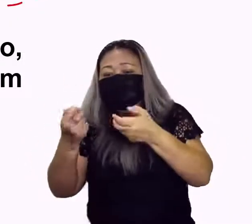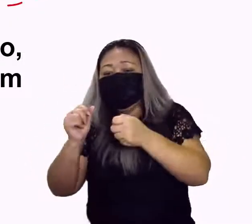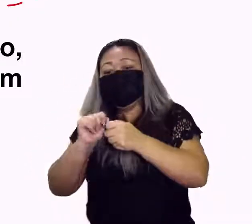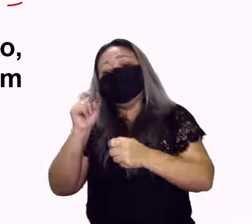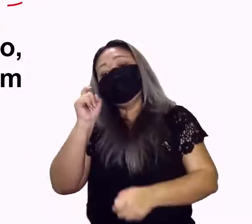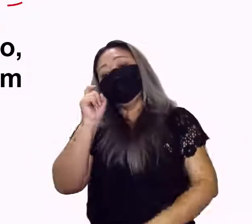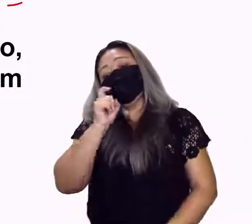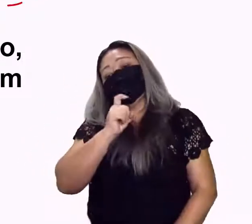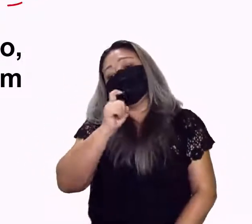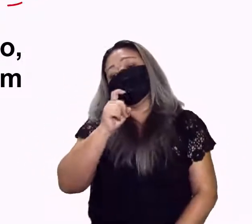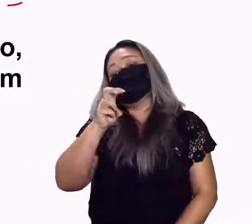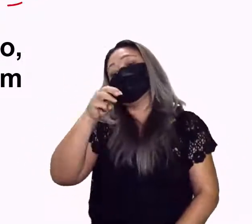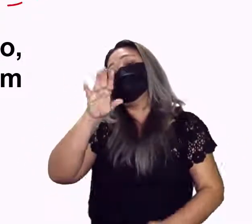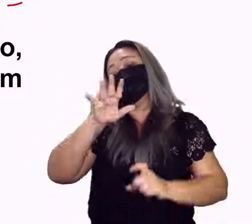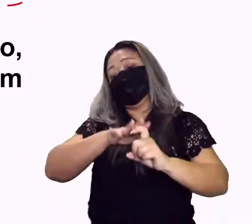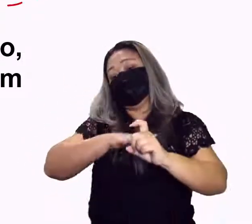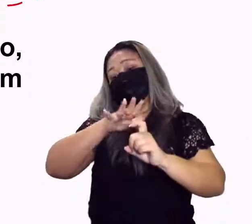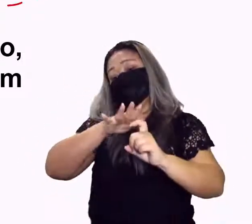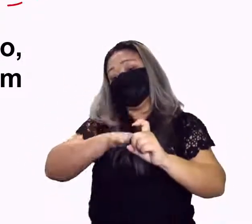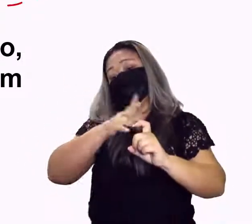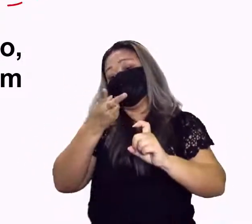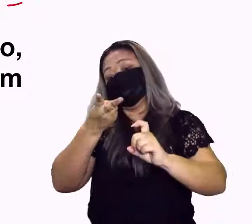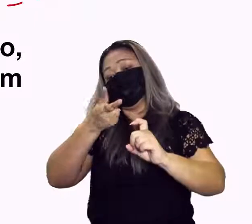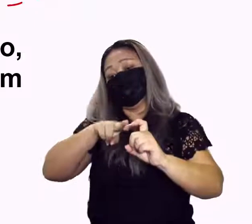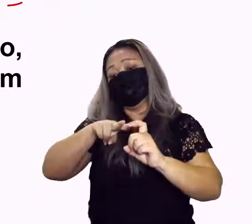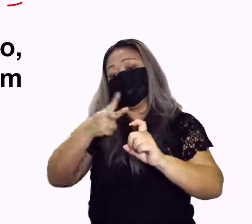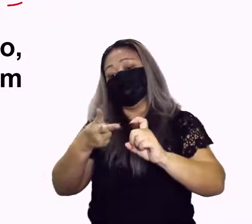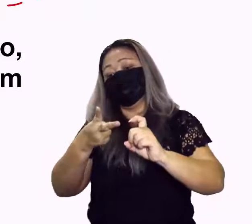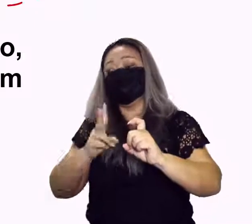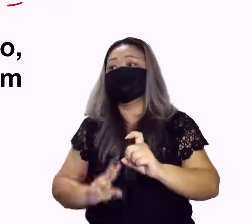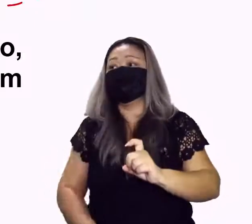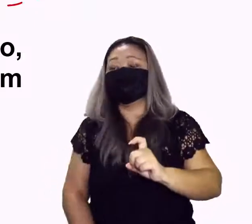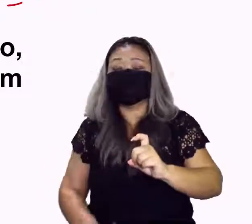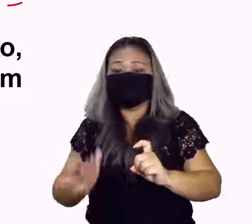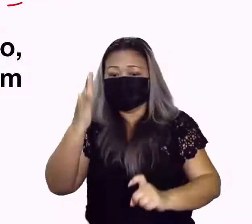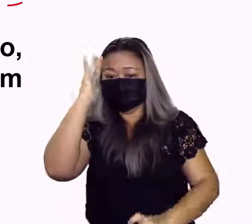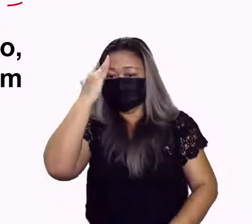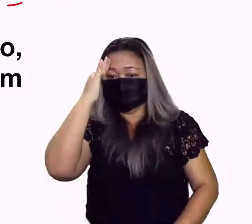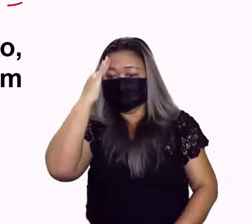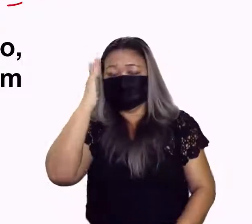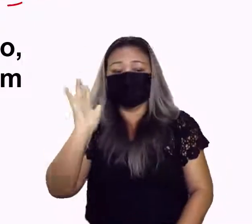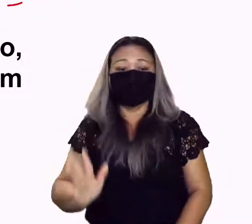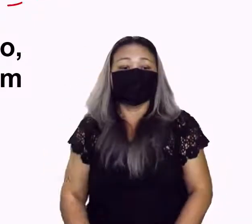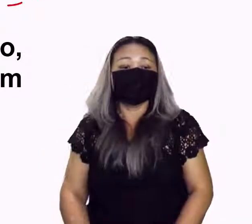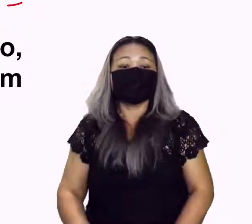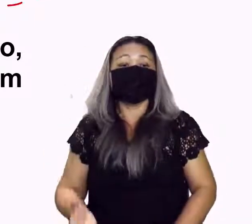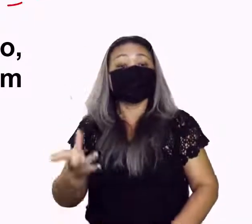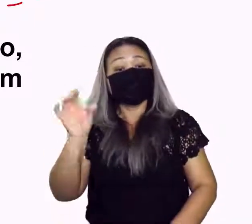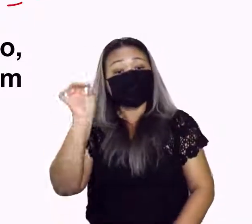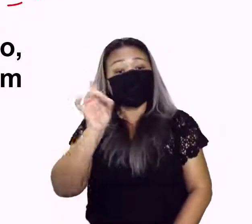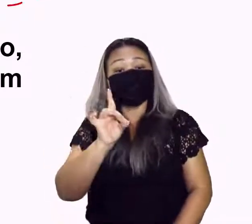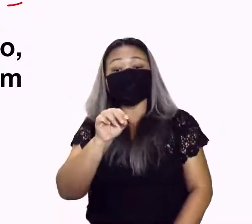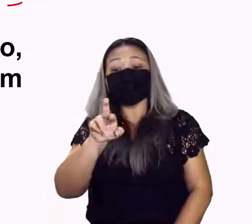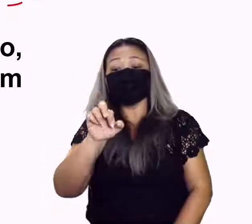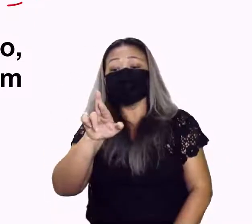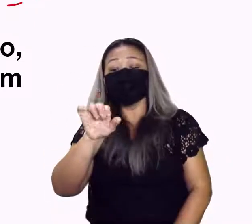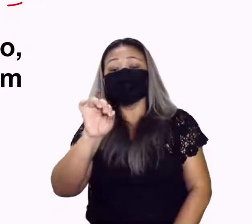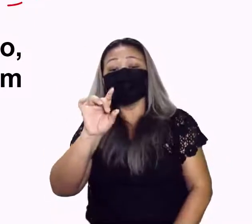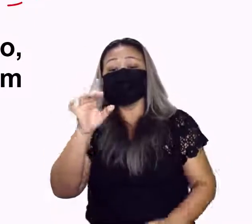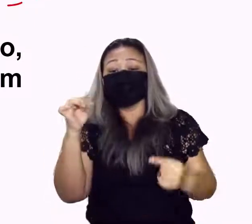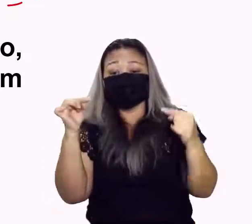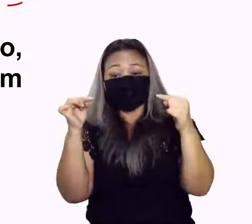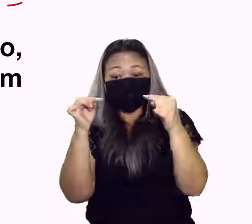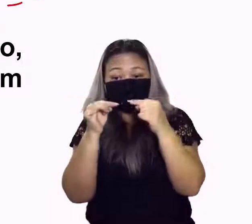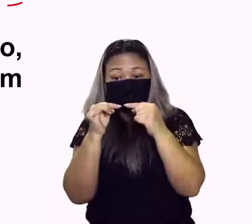né? Ou mito. Pode ser. Entenderam aí? O dicionário diz que é conformidade com o objeto.